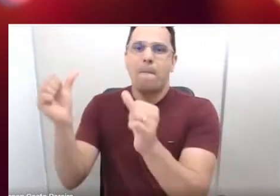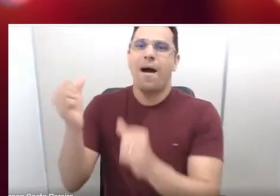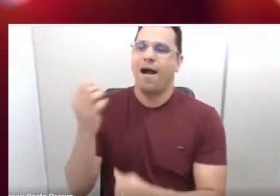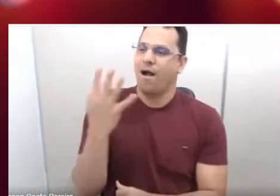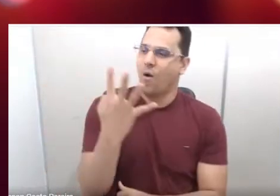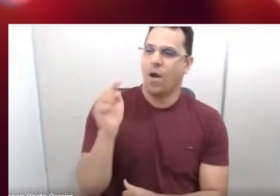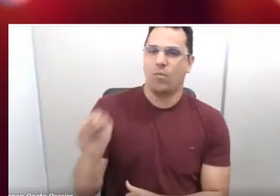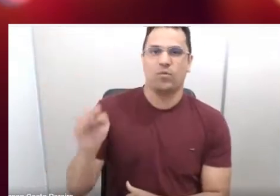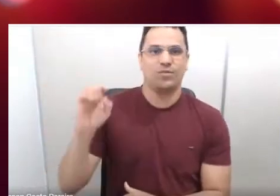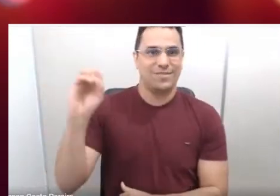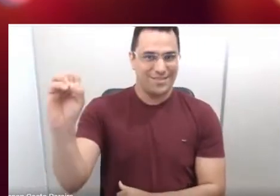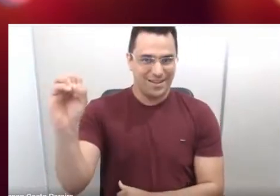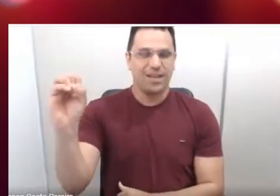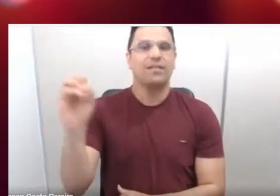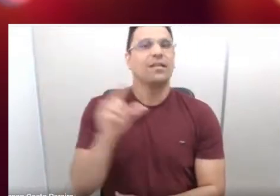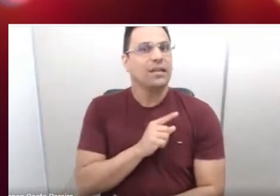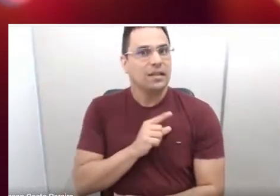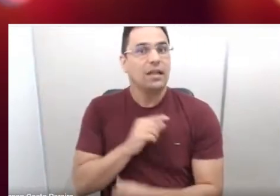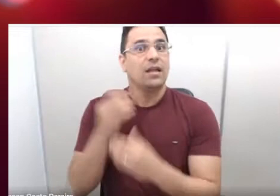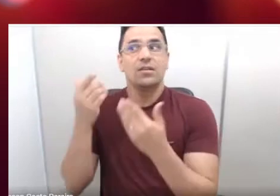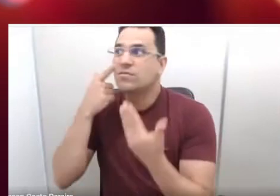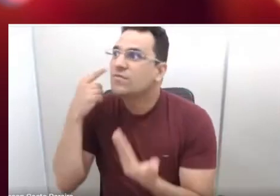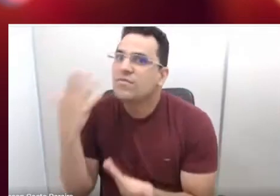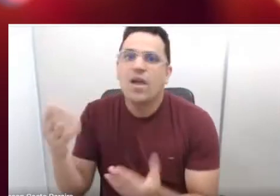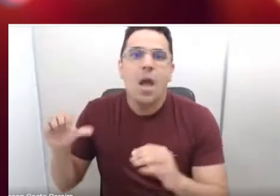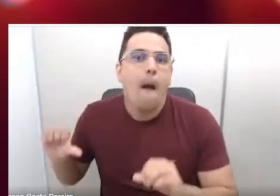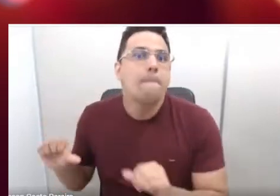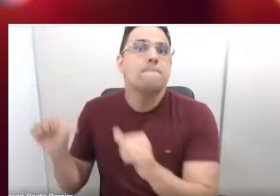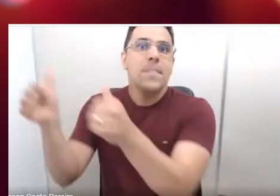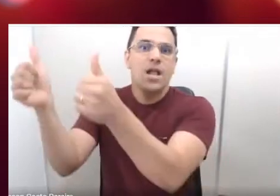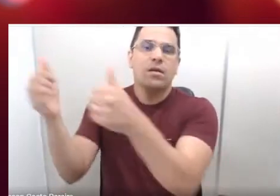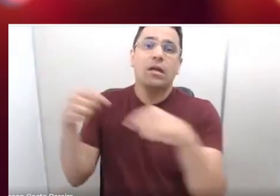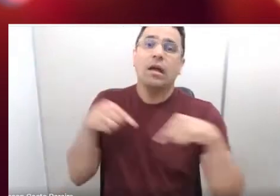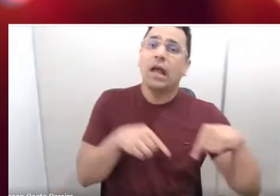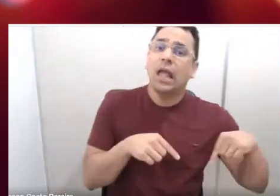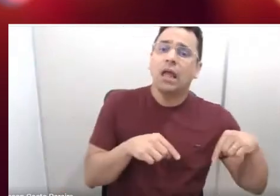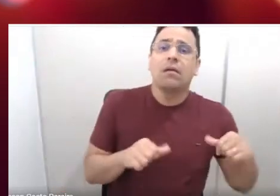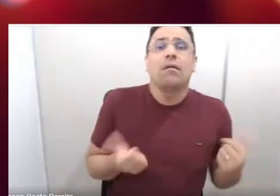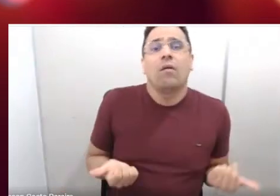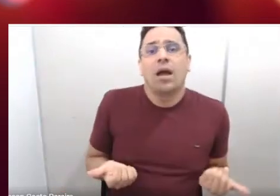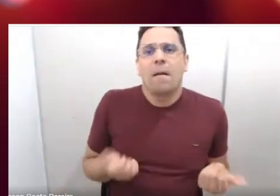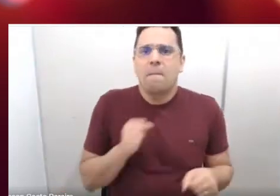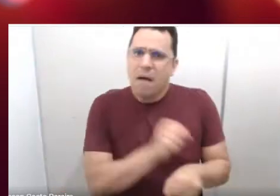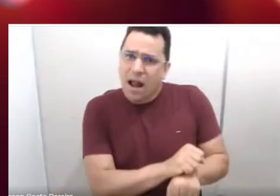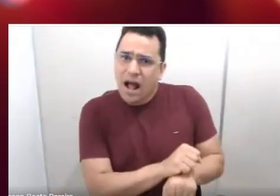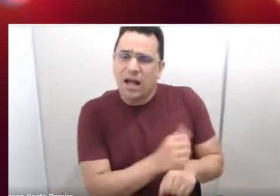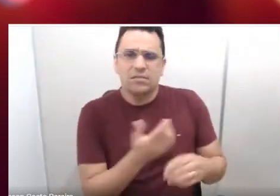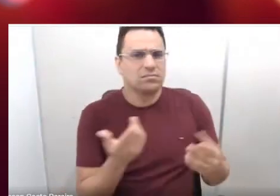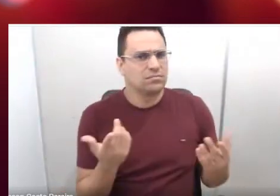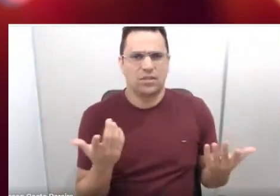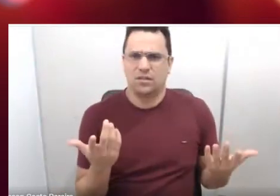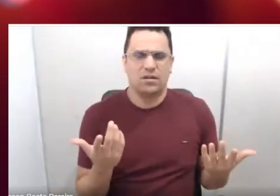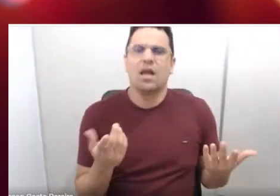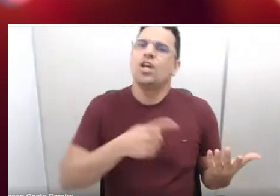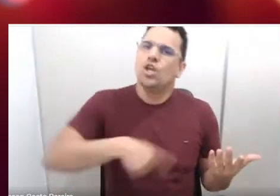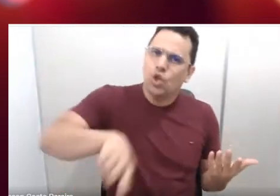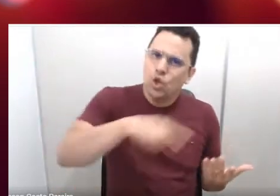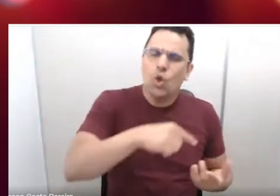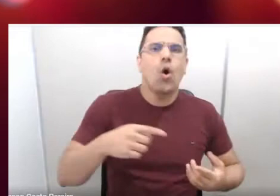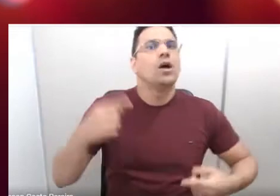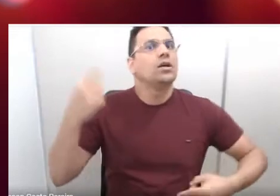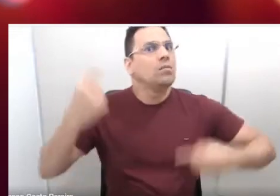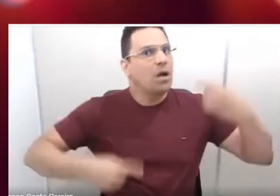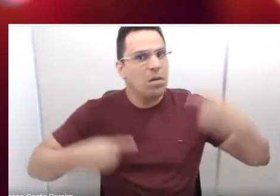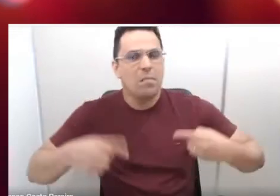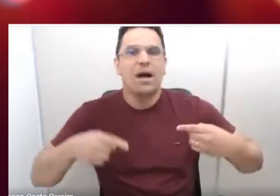universidades é muito importante. Então, a UFAM, em meio a esse caos que foi a pandemia, eu acho que consegue debater a modernização do ensino também,